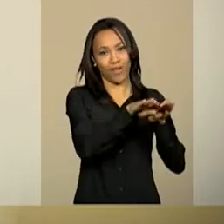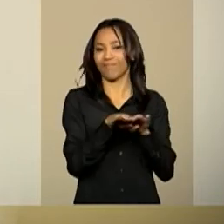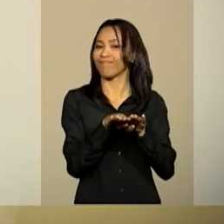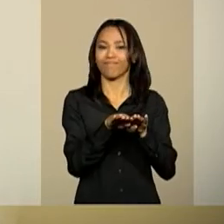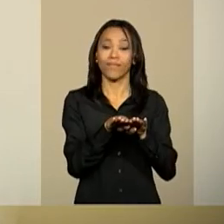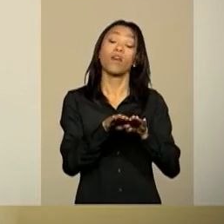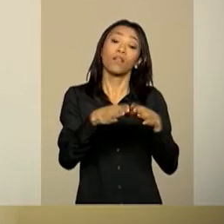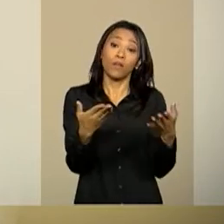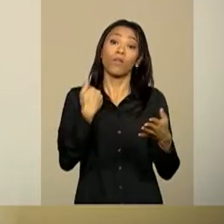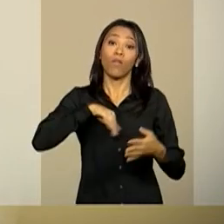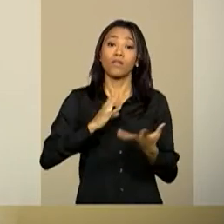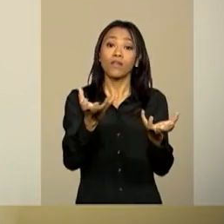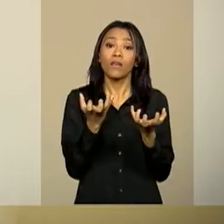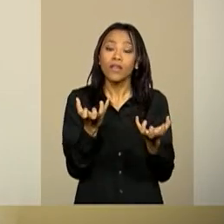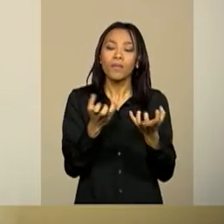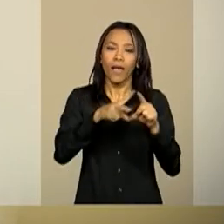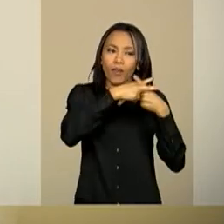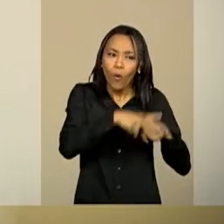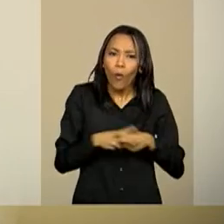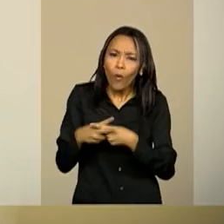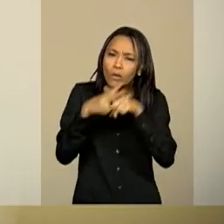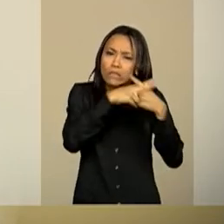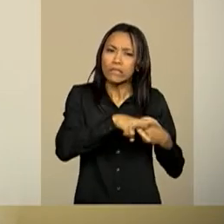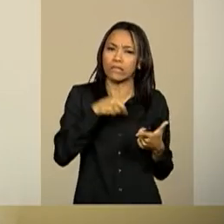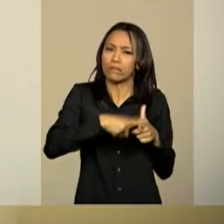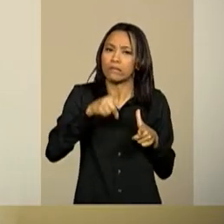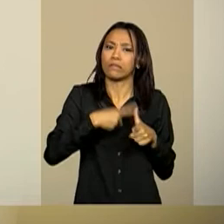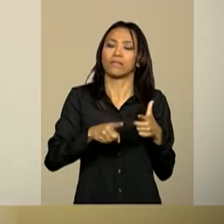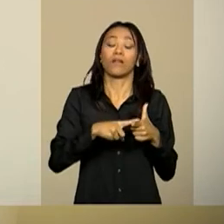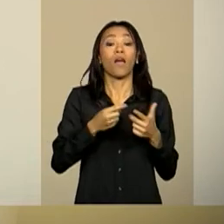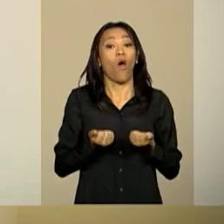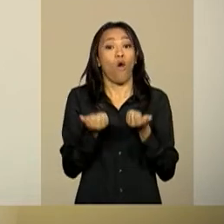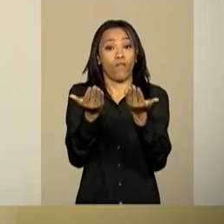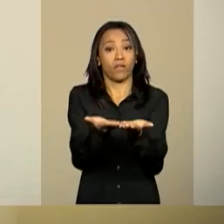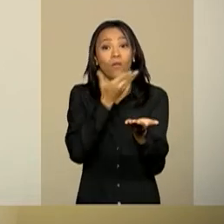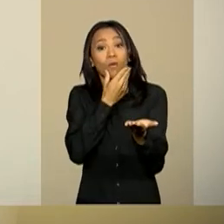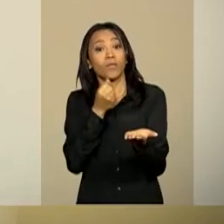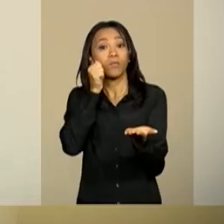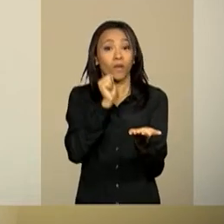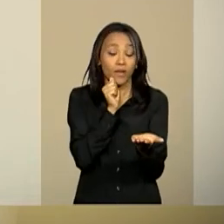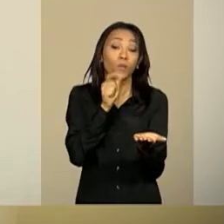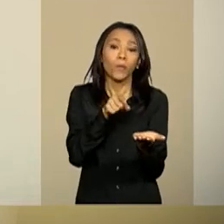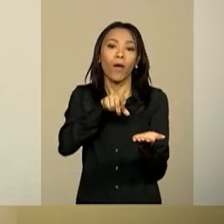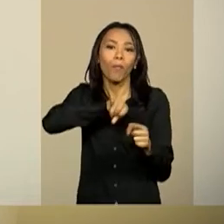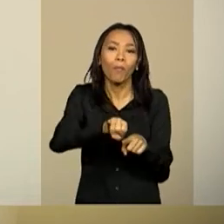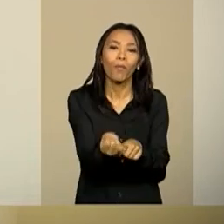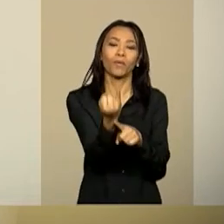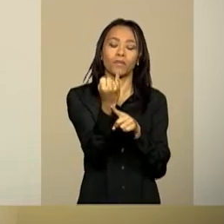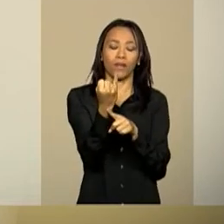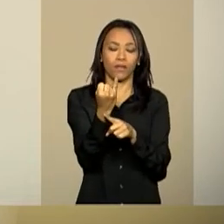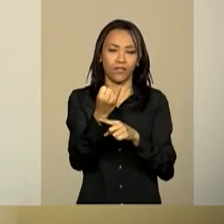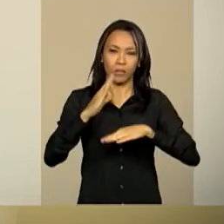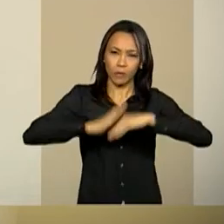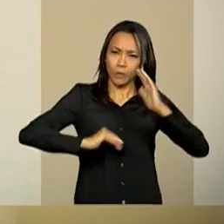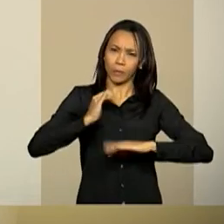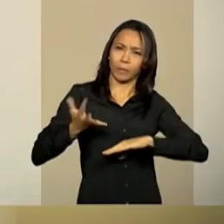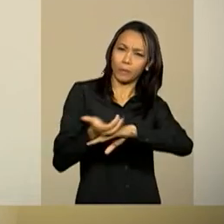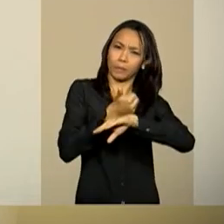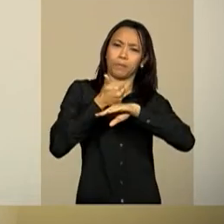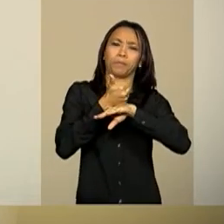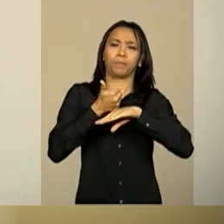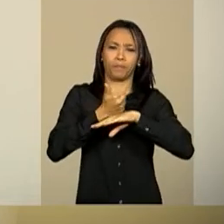o que nós queremos é corrigir em qual oferecerá homens e mulheres a chance de ter uma qualificação